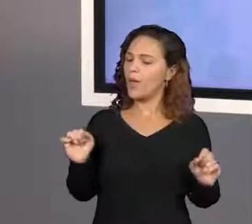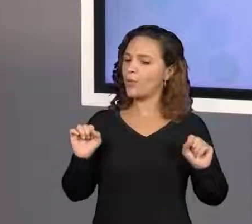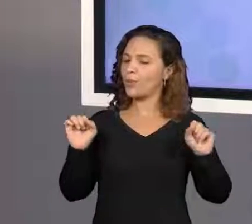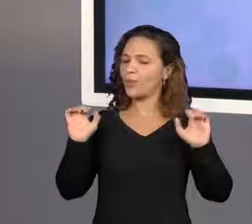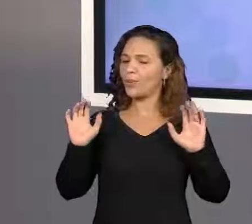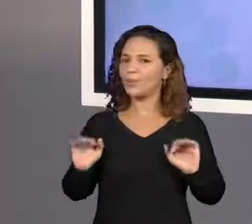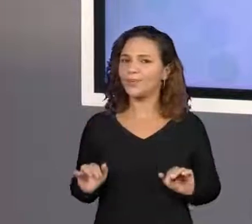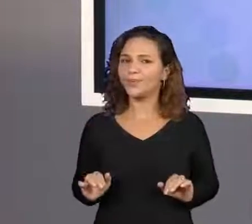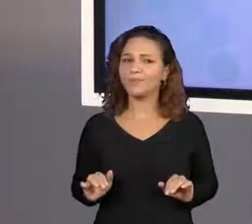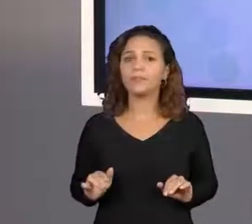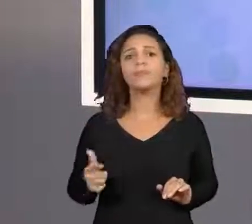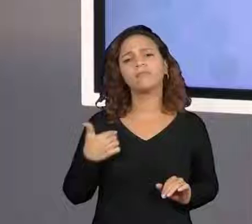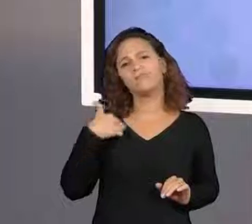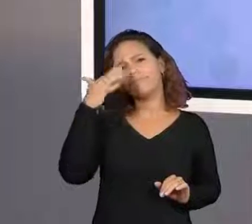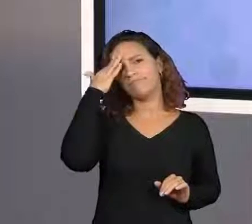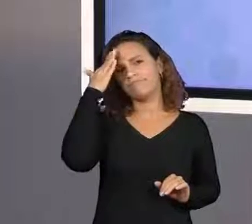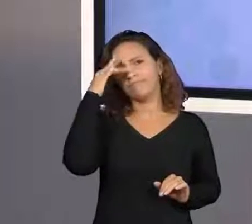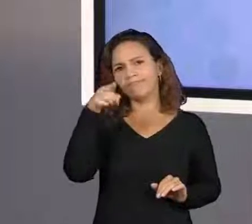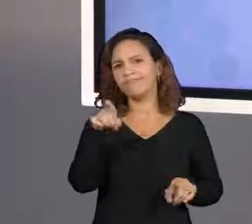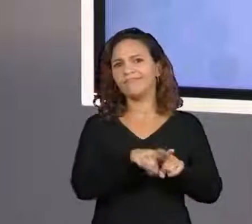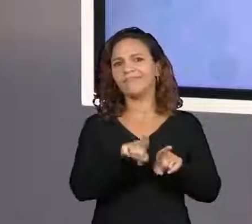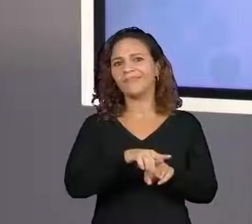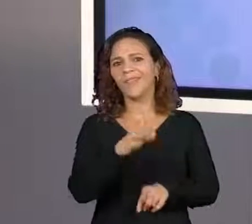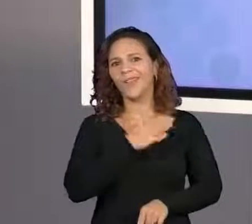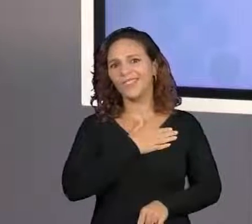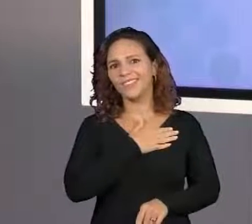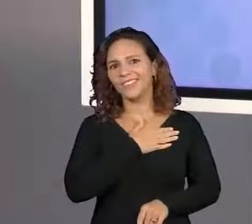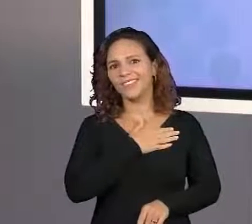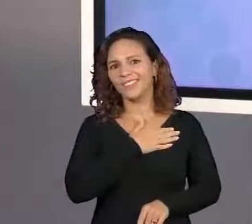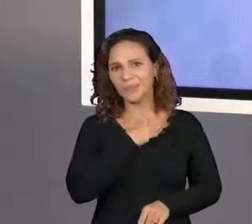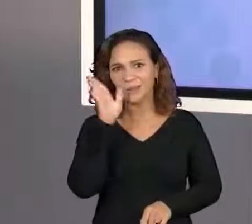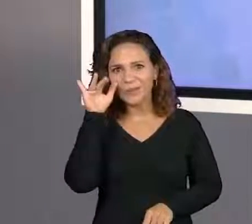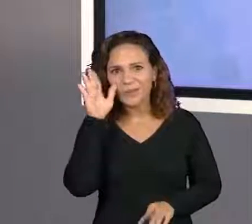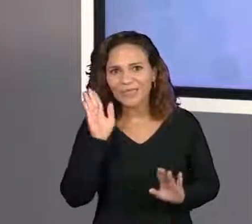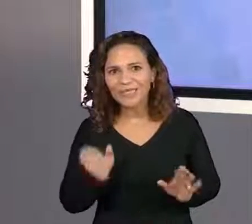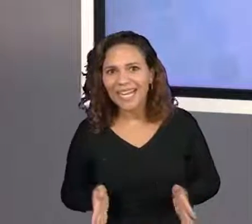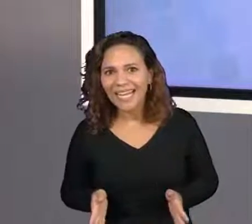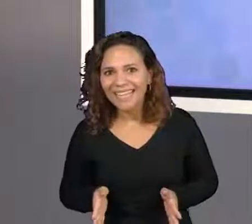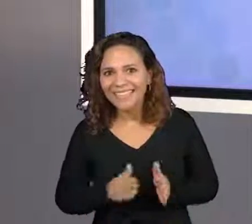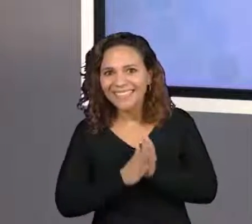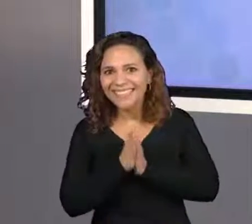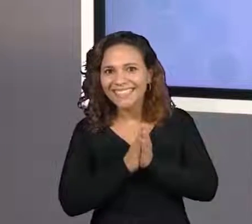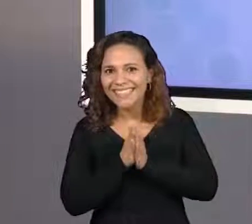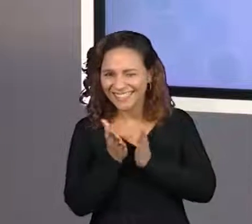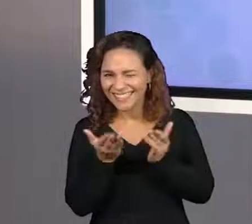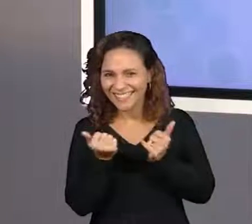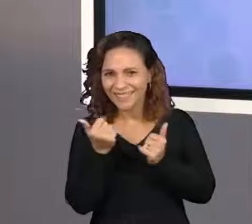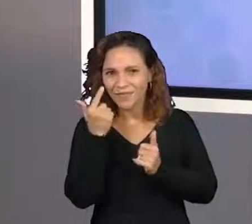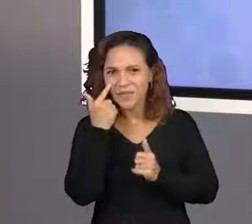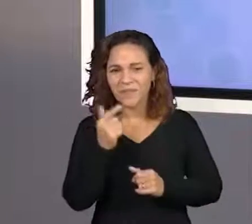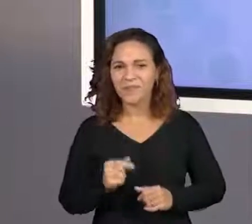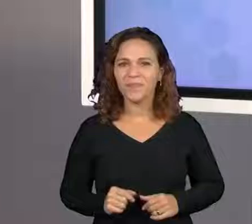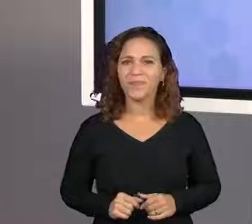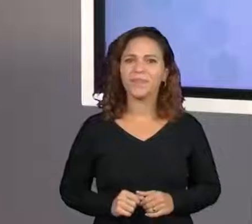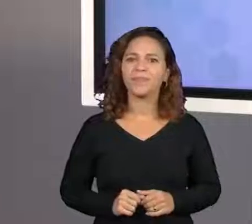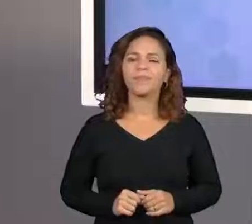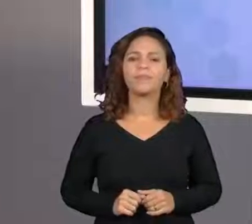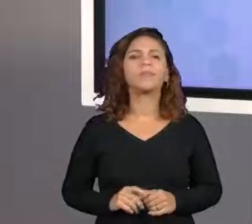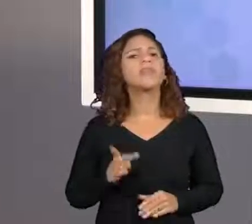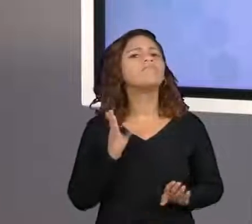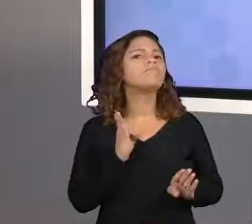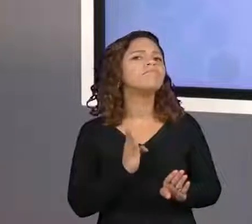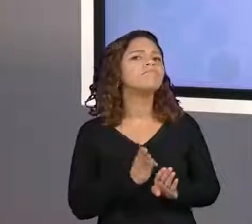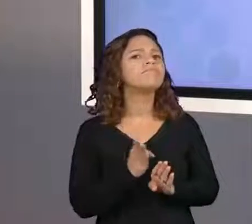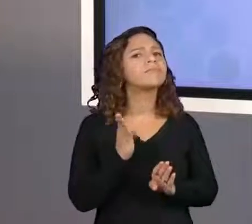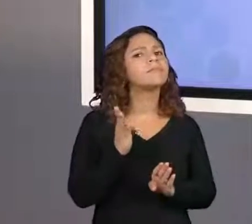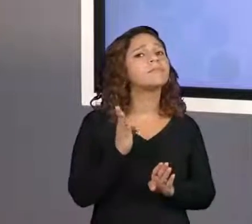adoro. E eu tenho certeza que você gosta também. Já está curioso, não é? Então, vamos acompanhar com a gente? Então vamos descobrir aí